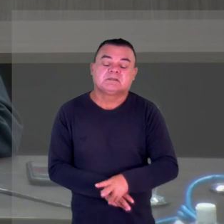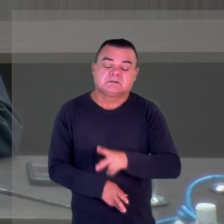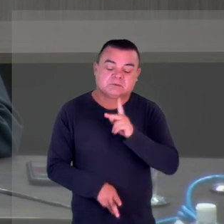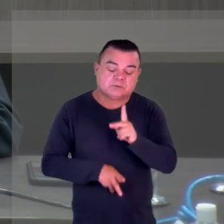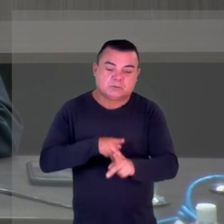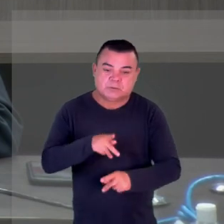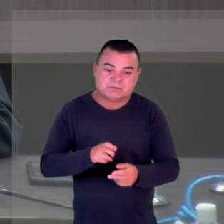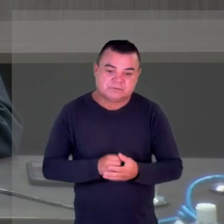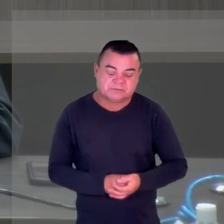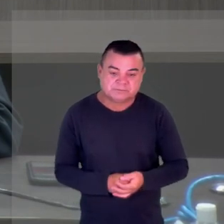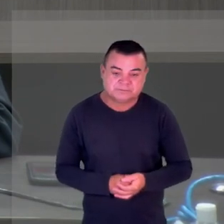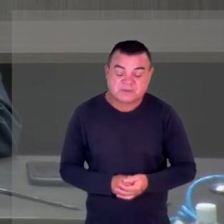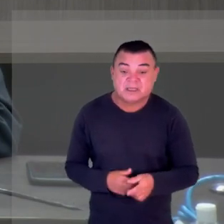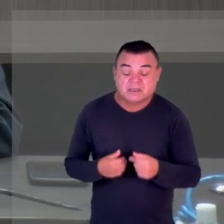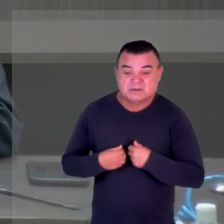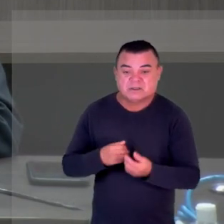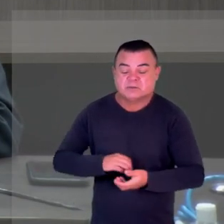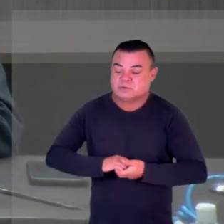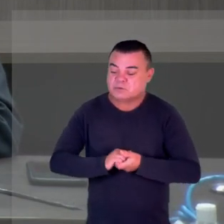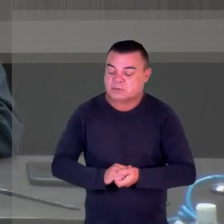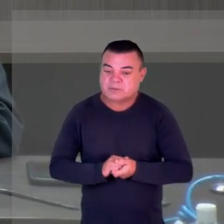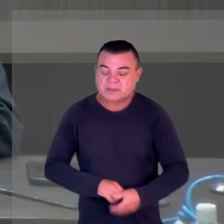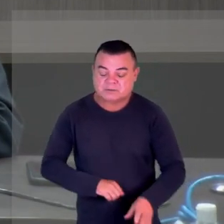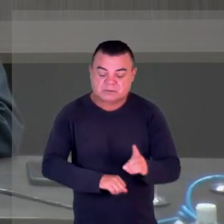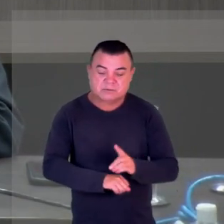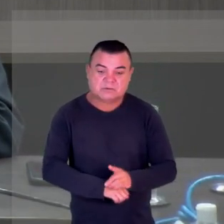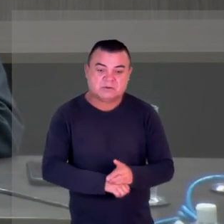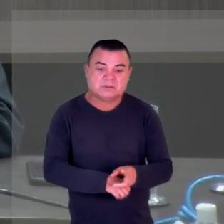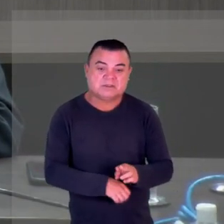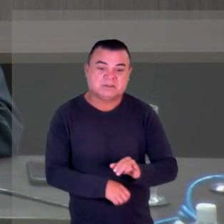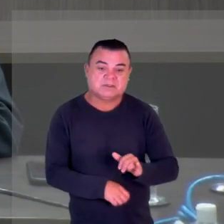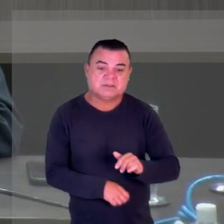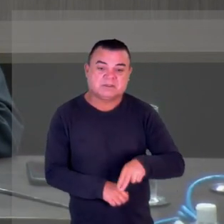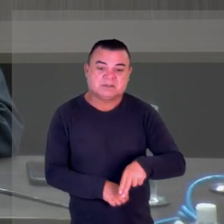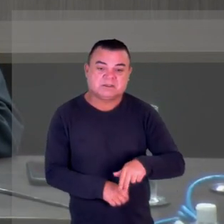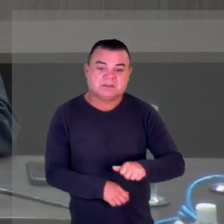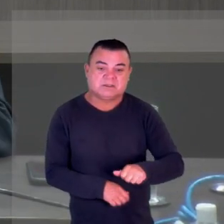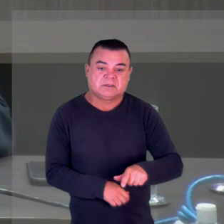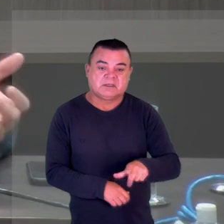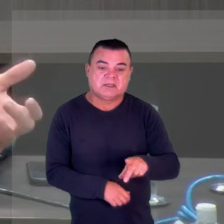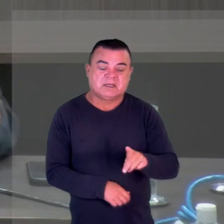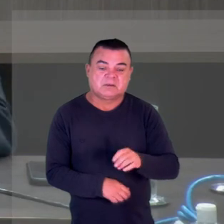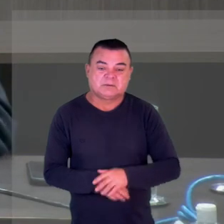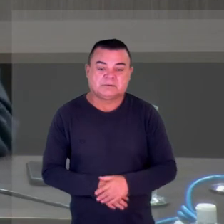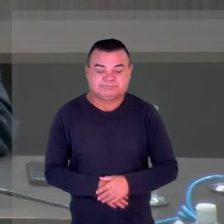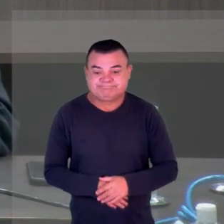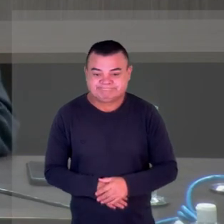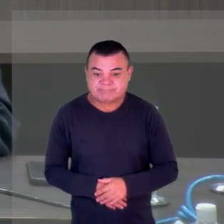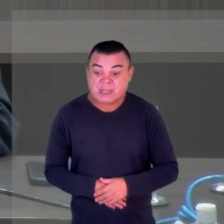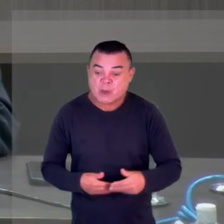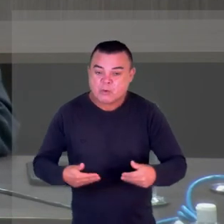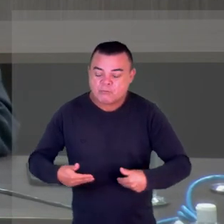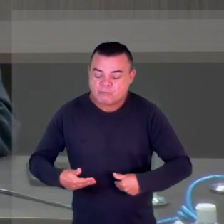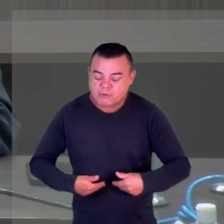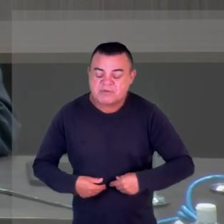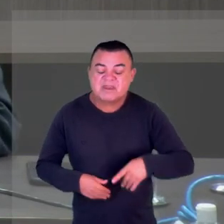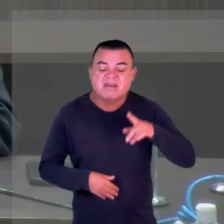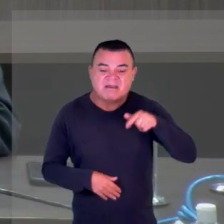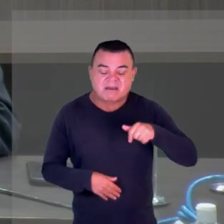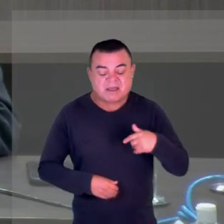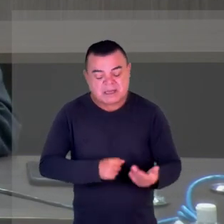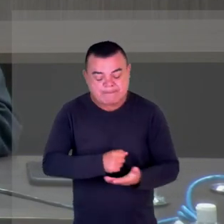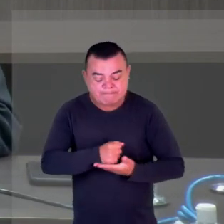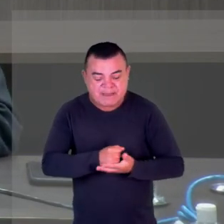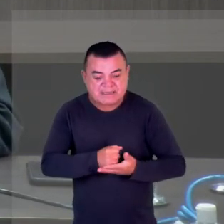nossos cumprimentos ao Dr Rinaldo Parabéns a todos os envolvidos fome é a base de tudo nós